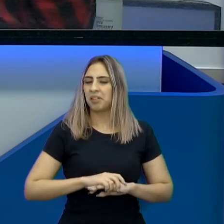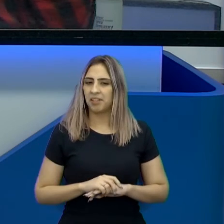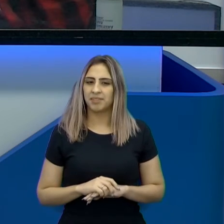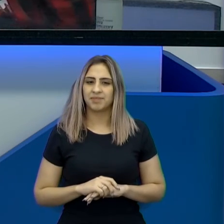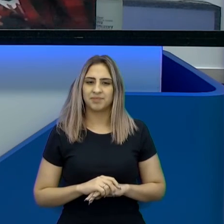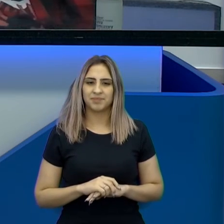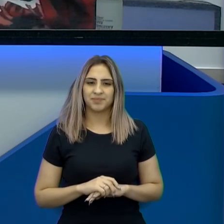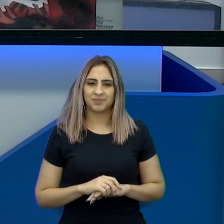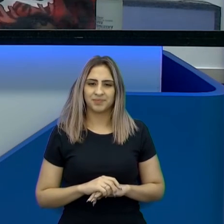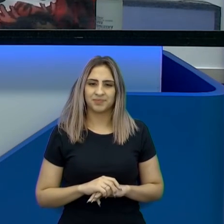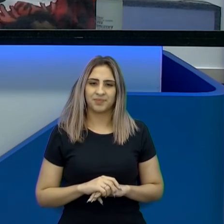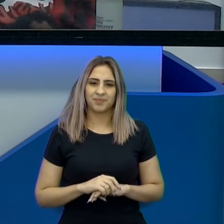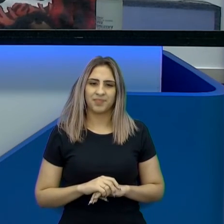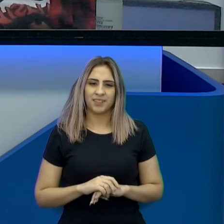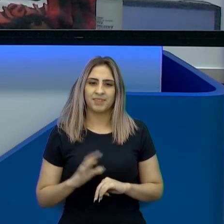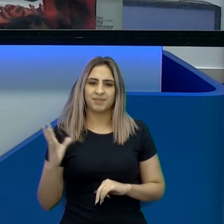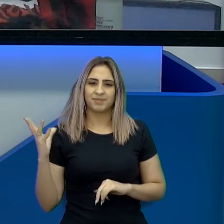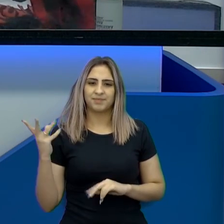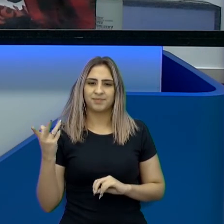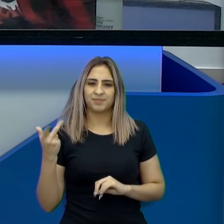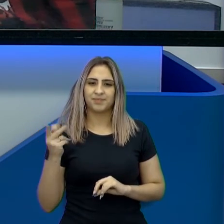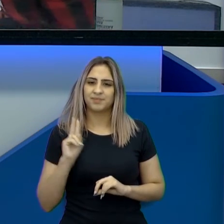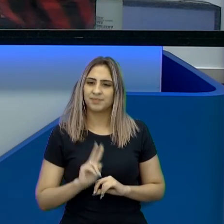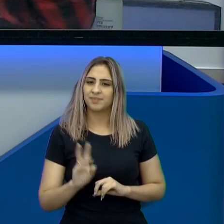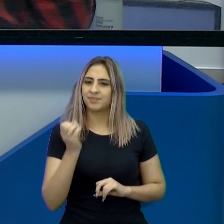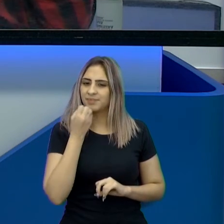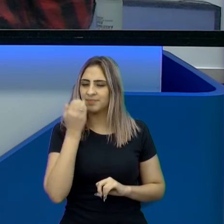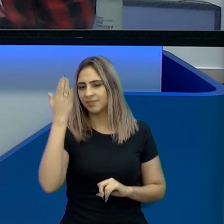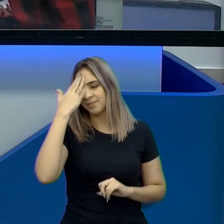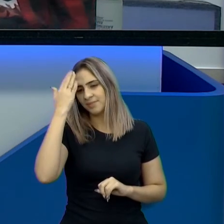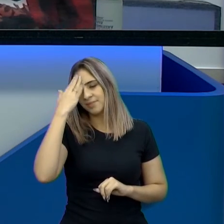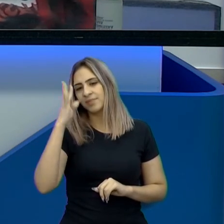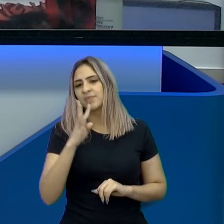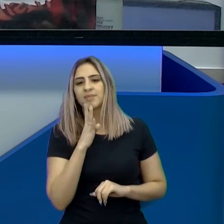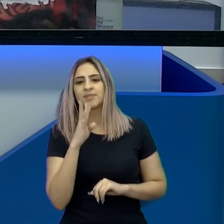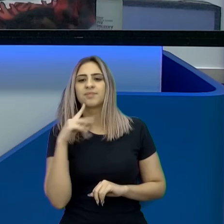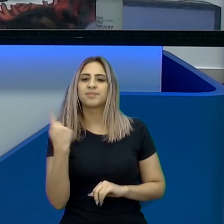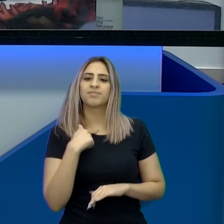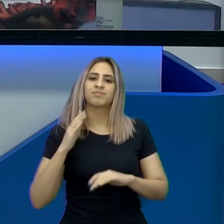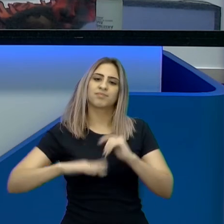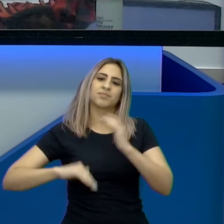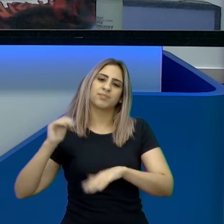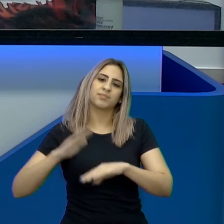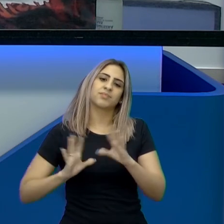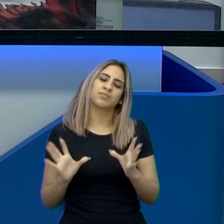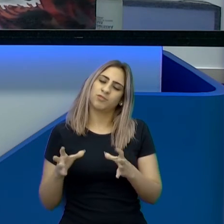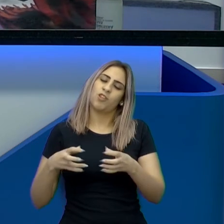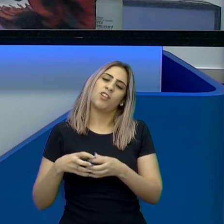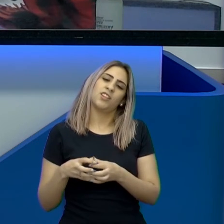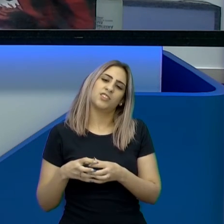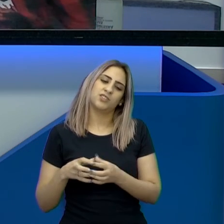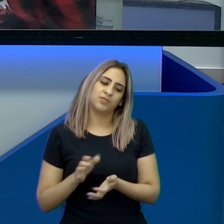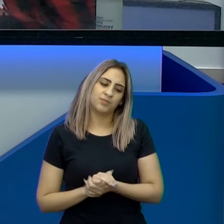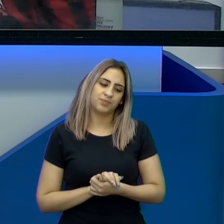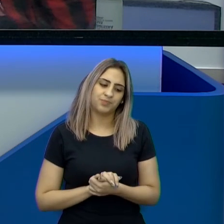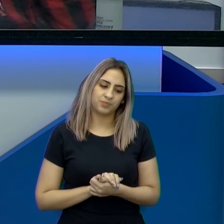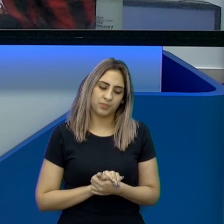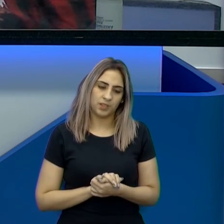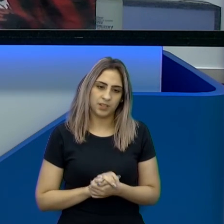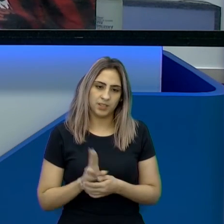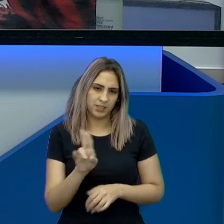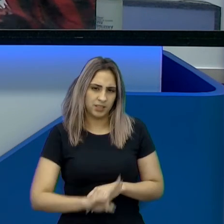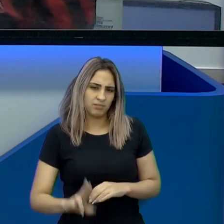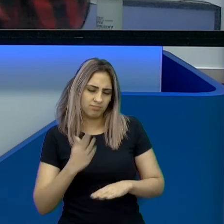específica. Maravilhoso. E é sempre bom, né? Entender que o conhecimento a gente constrói de maneira coletiva. E se a gente, né, não